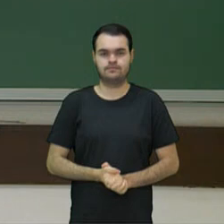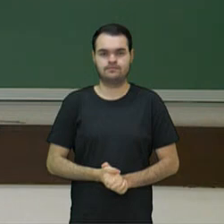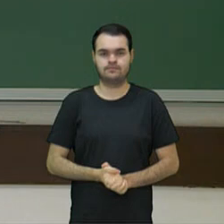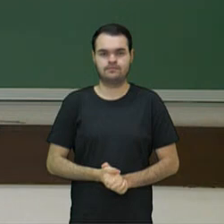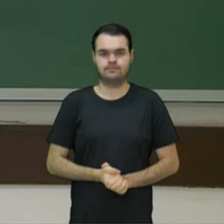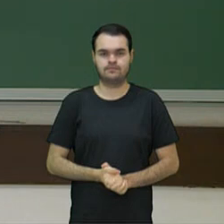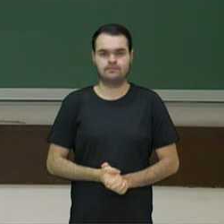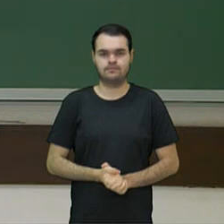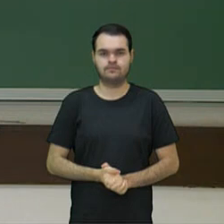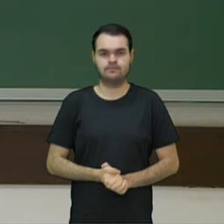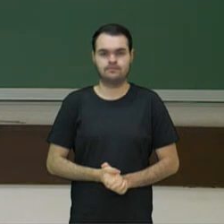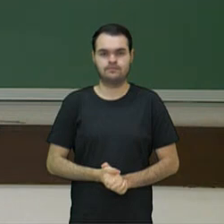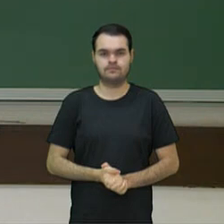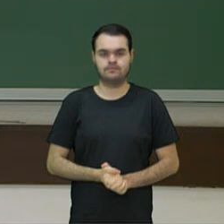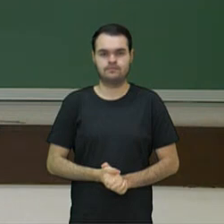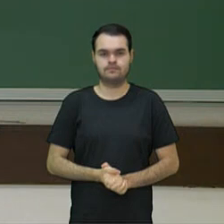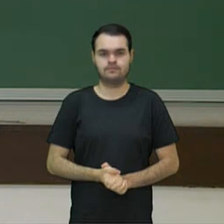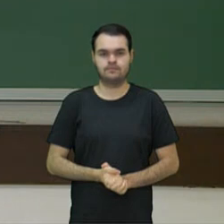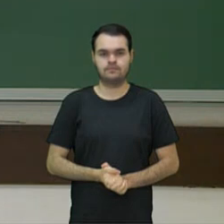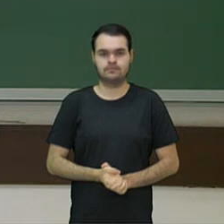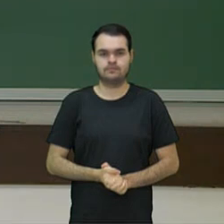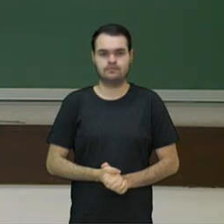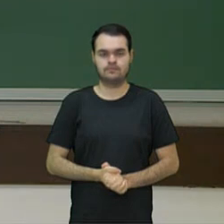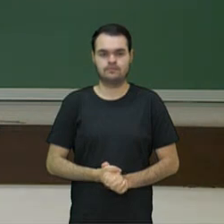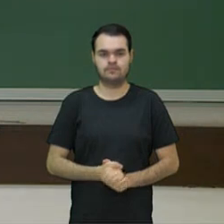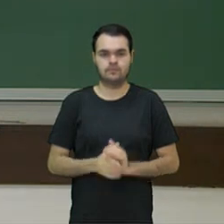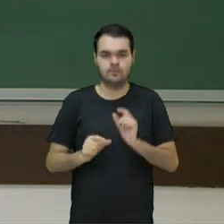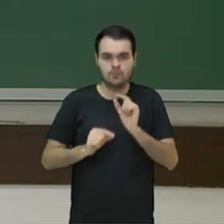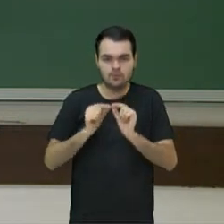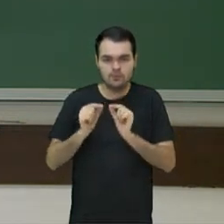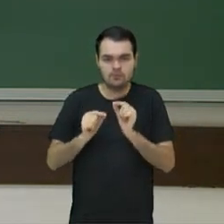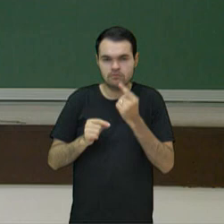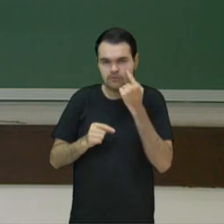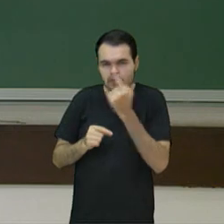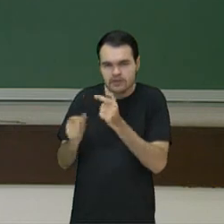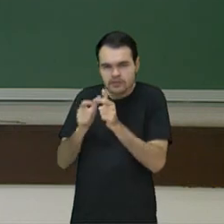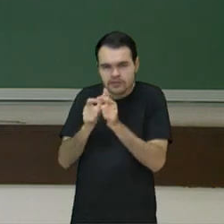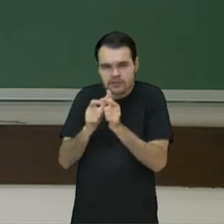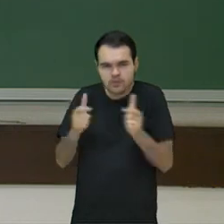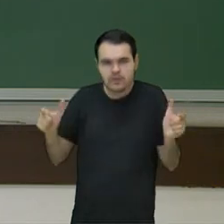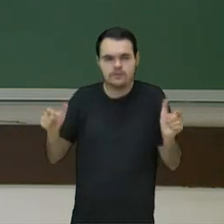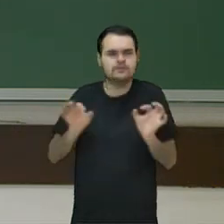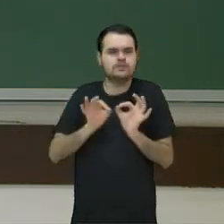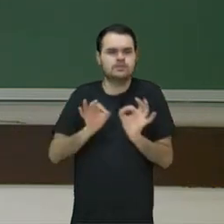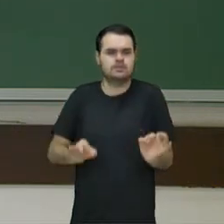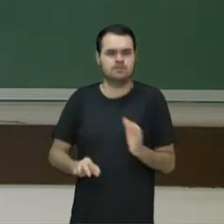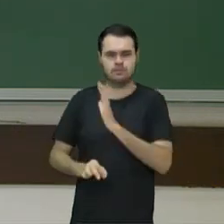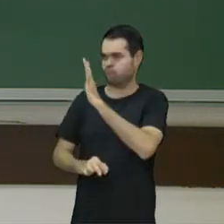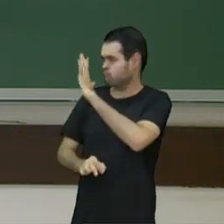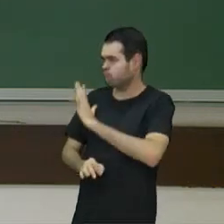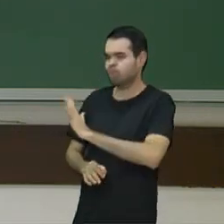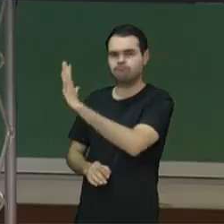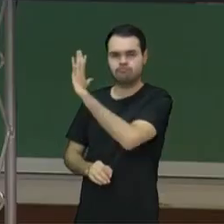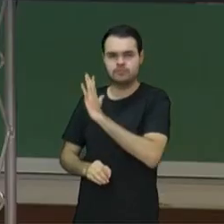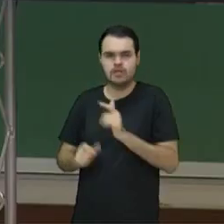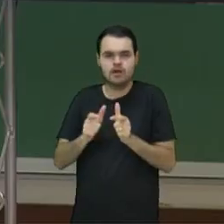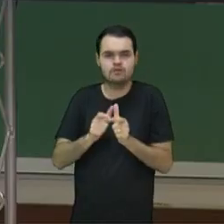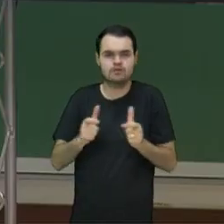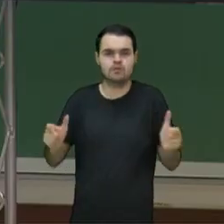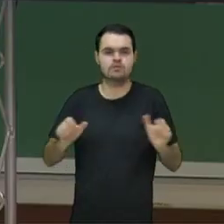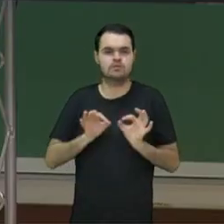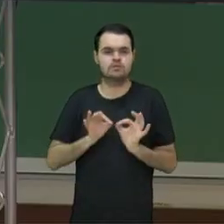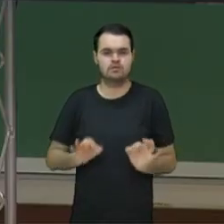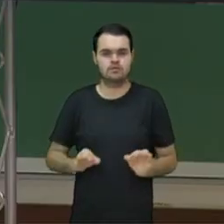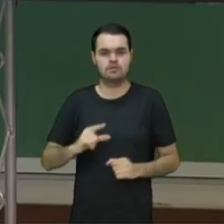Então, pessoal, nós vamos ver aqui num circuito simples, né? Esse esquema aqui é um circuito simples. Nós temos